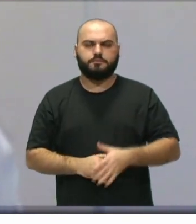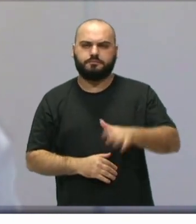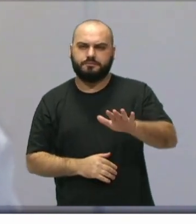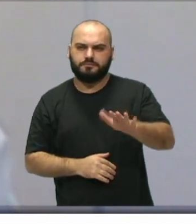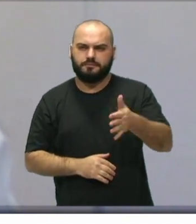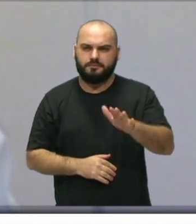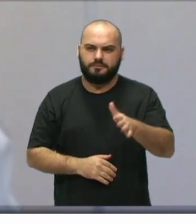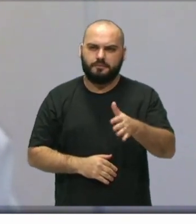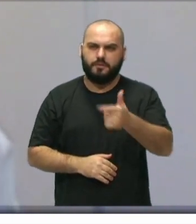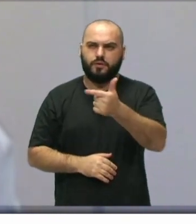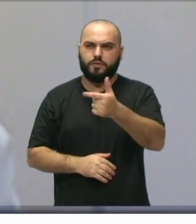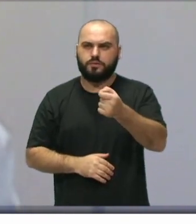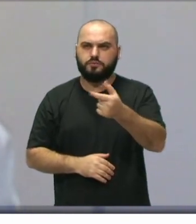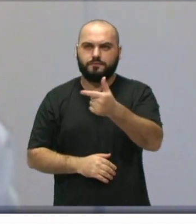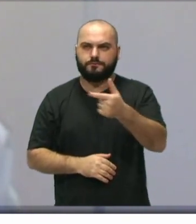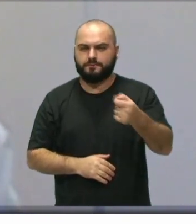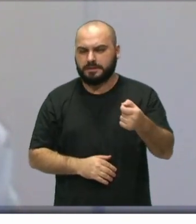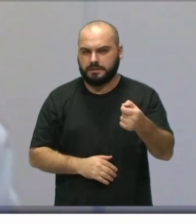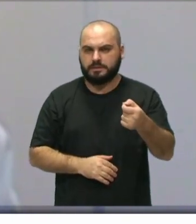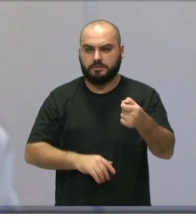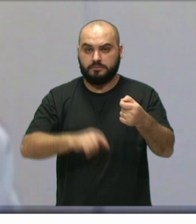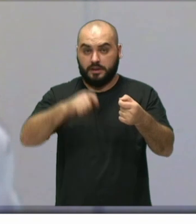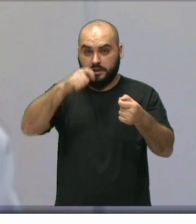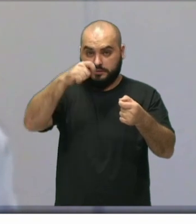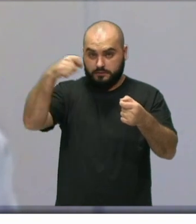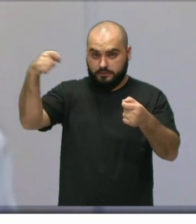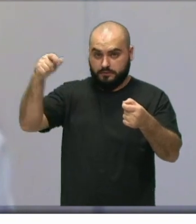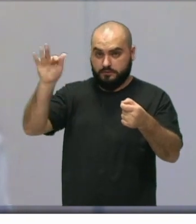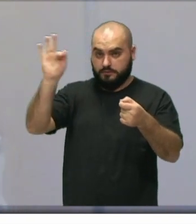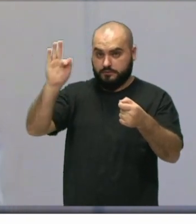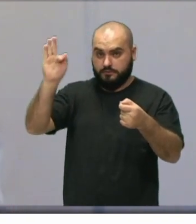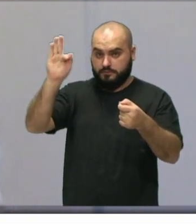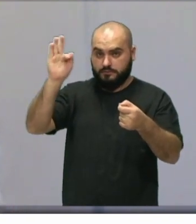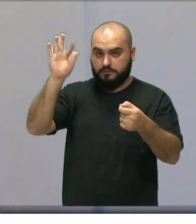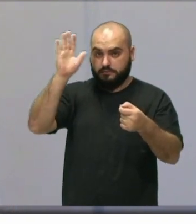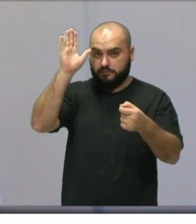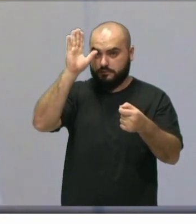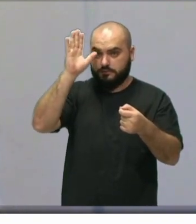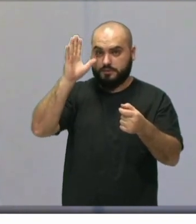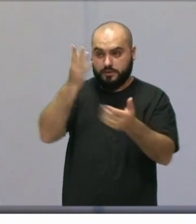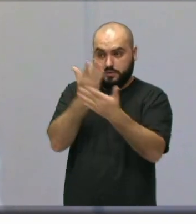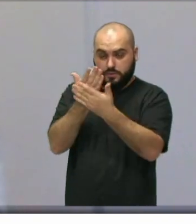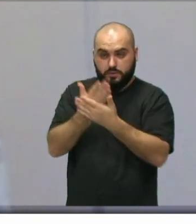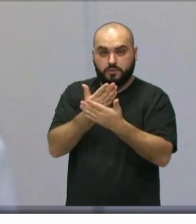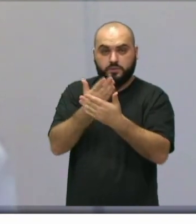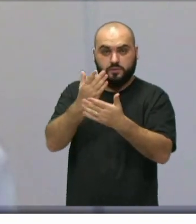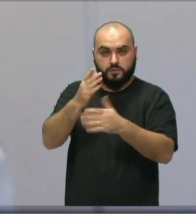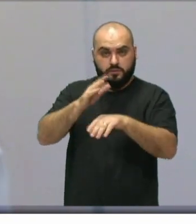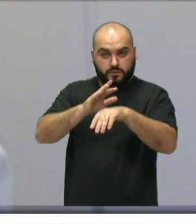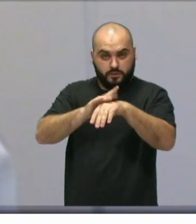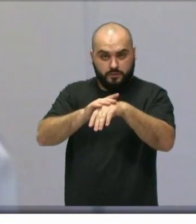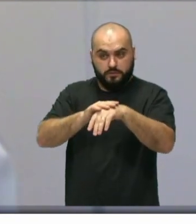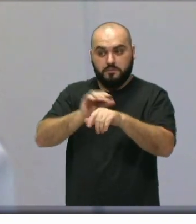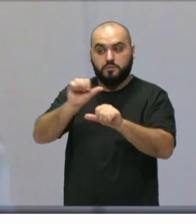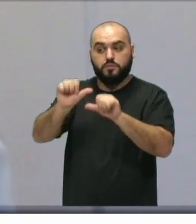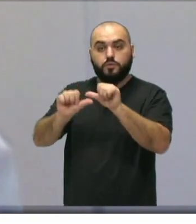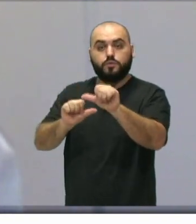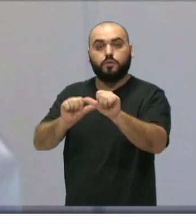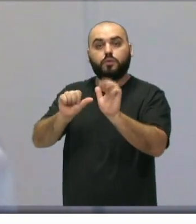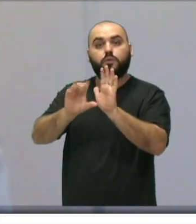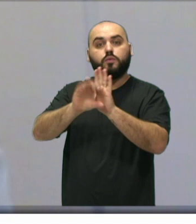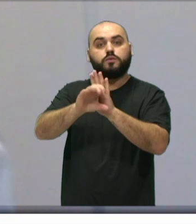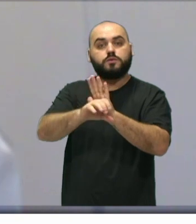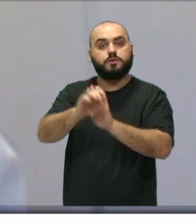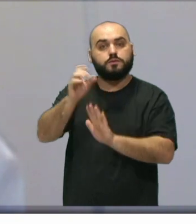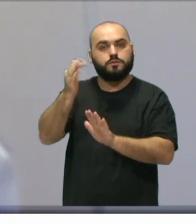O ano 2020, a Associação Internacional para o Estudo de Dor, a IASP, ela modificou o conceito de dor que